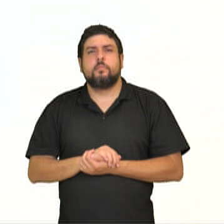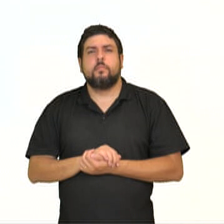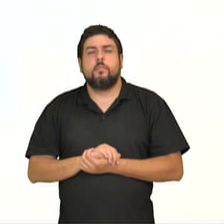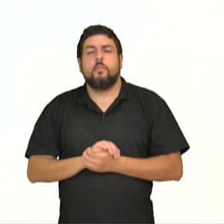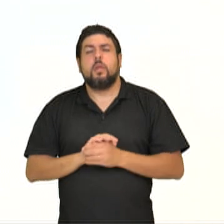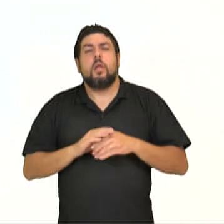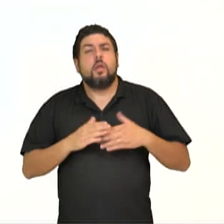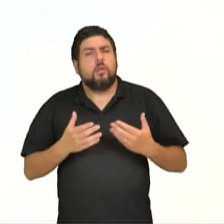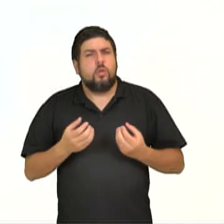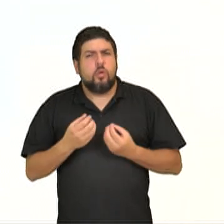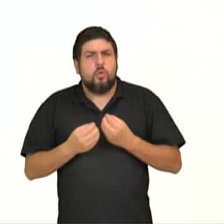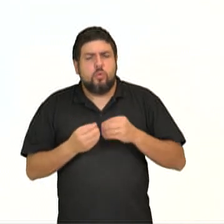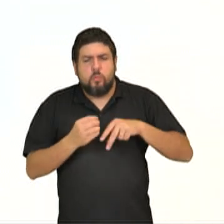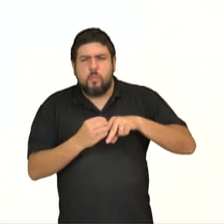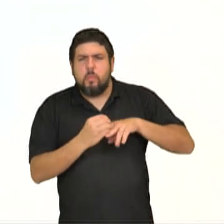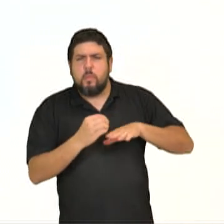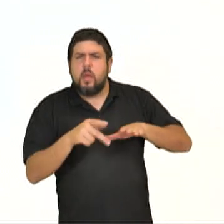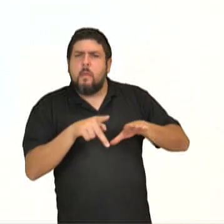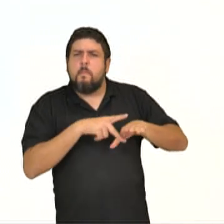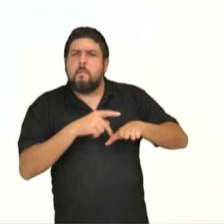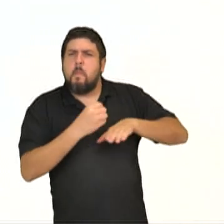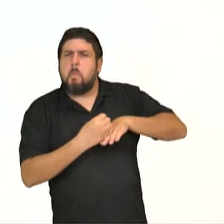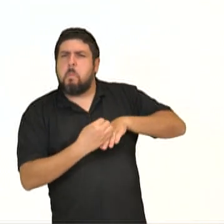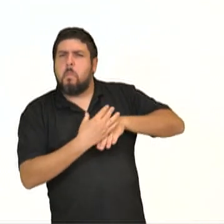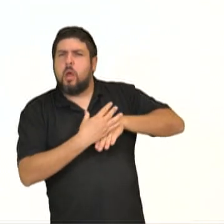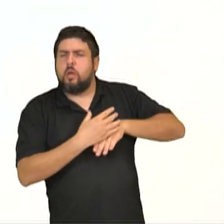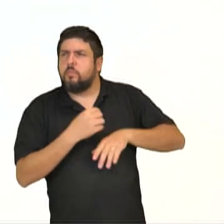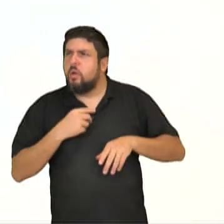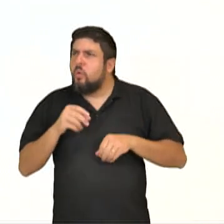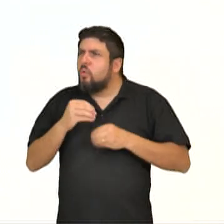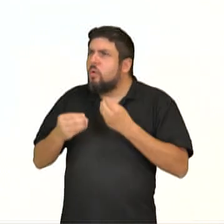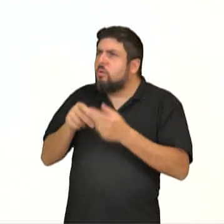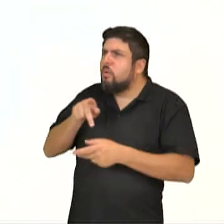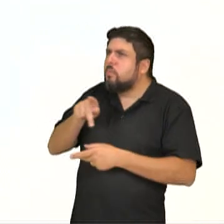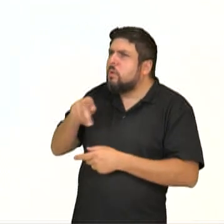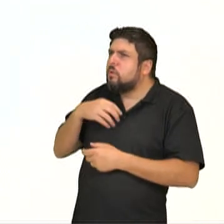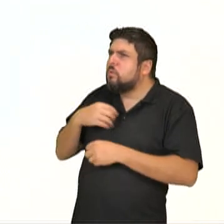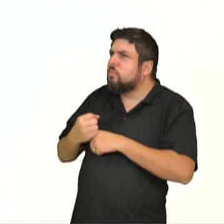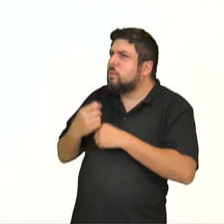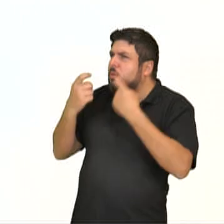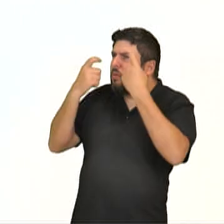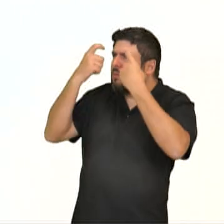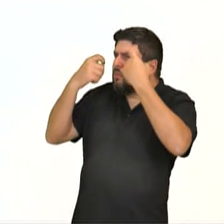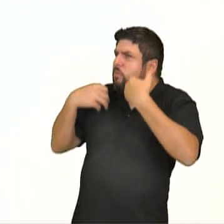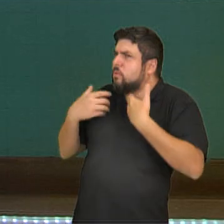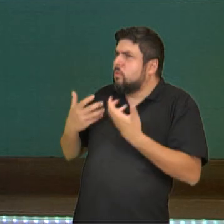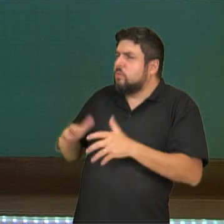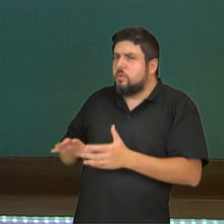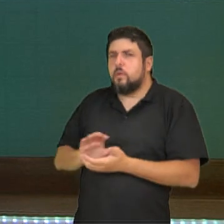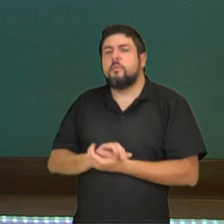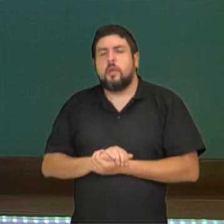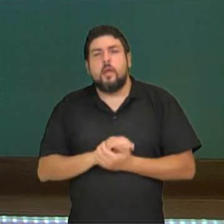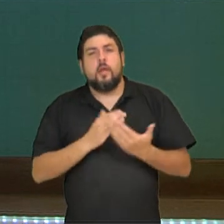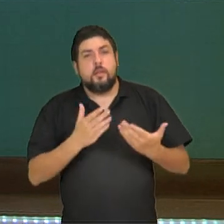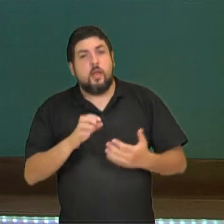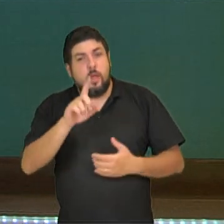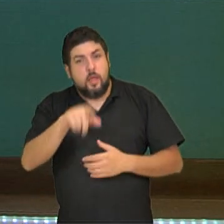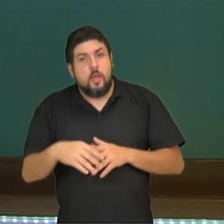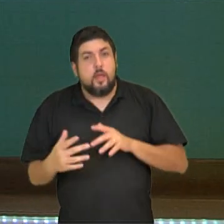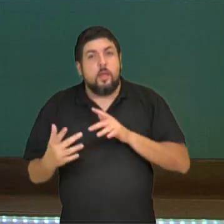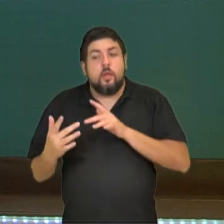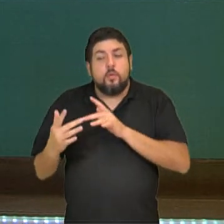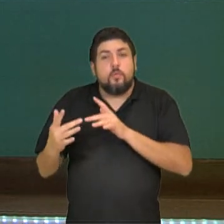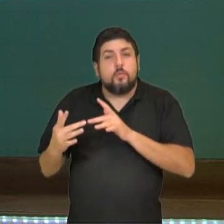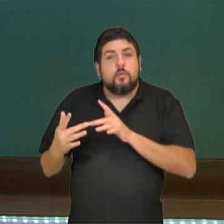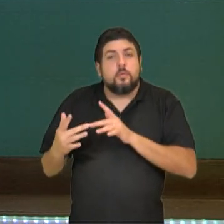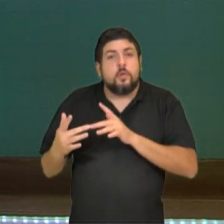micoses? Como que acontece, Fabiano? Eu fiquei preocupado, eu não quero ter micose no meu corpo. Então, é o contato com a pessoa